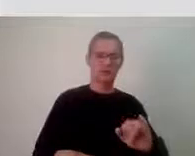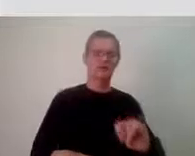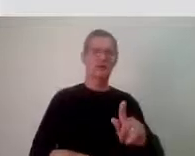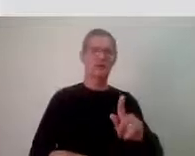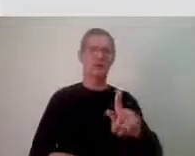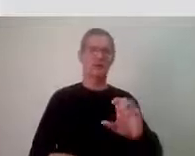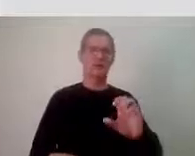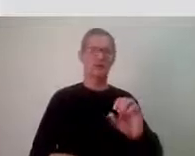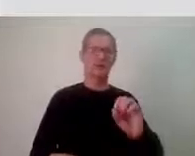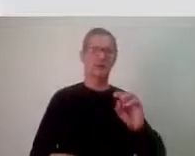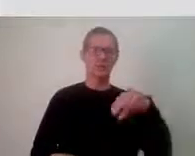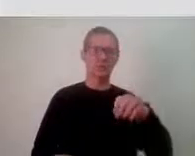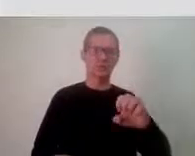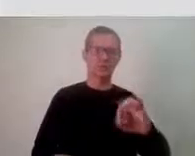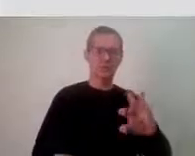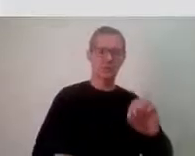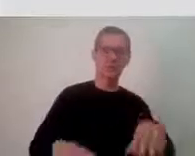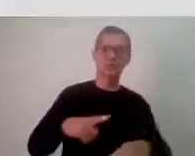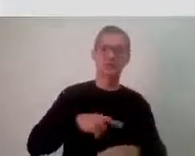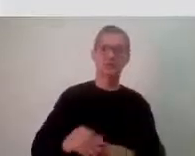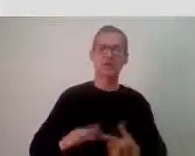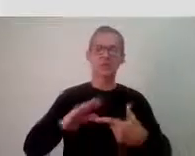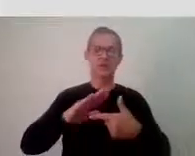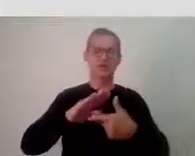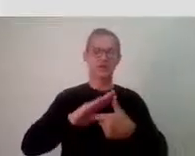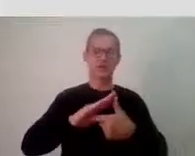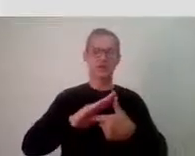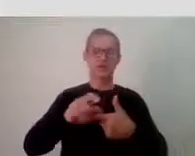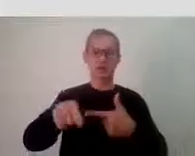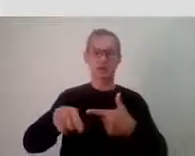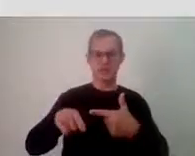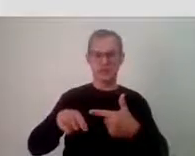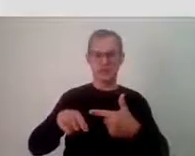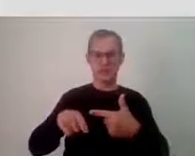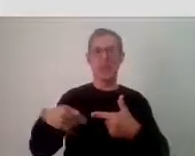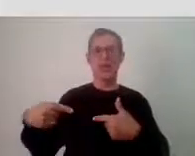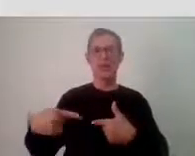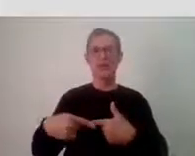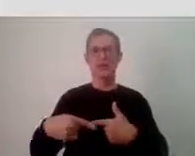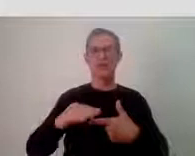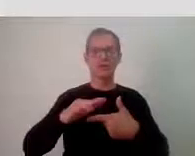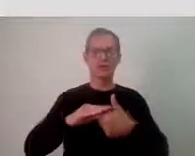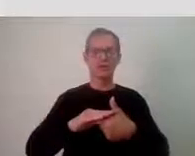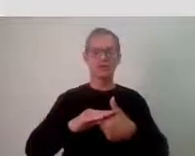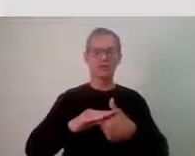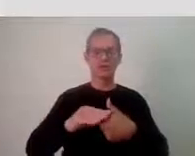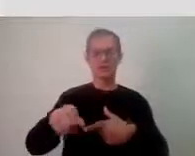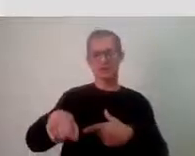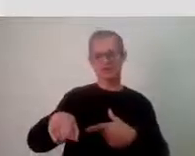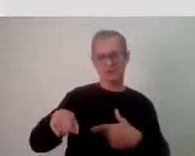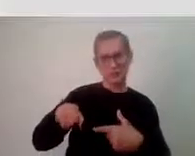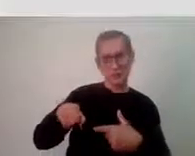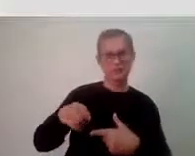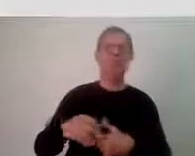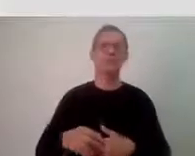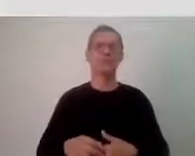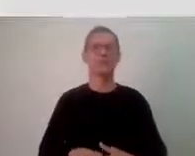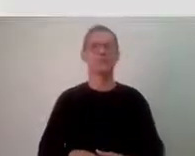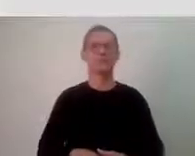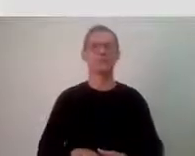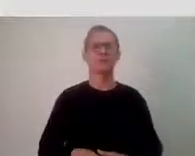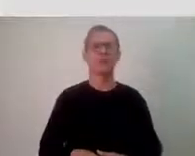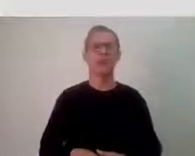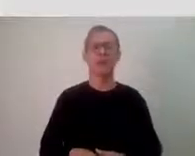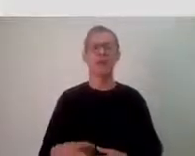Você sabe que aqui é cosseno de x. Aqui é menos seno de x. Aqui